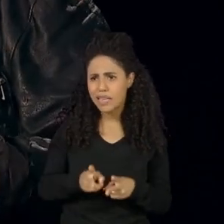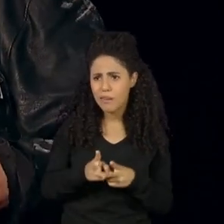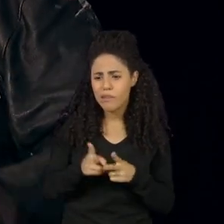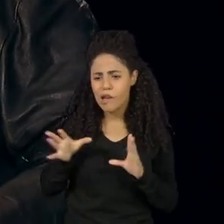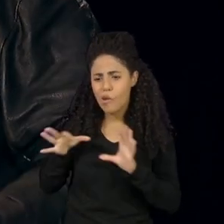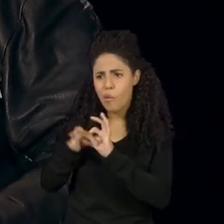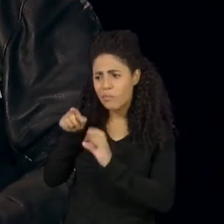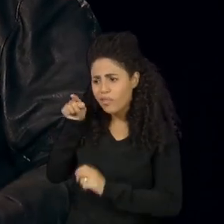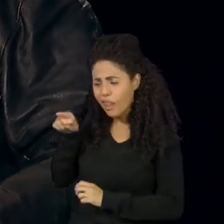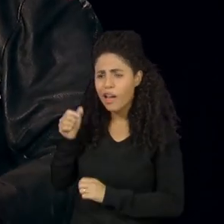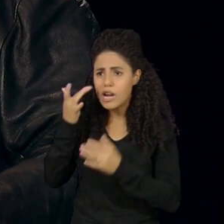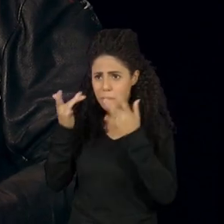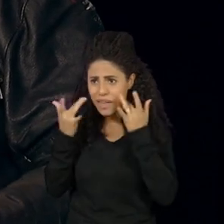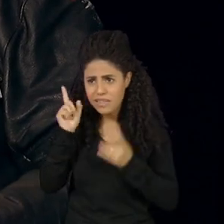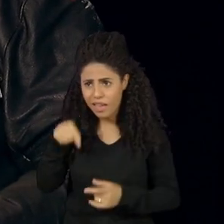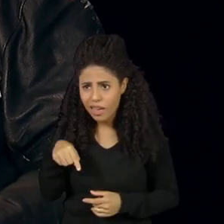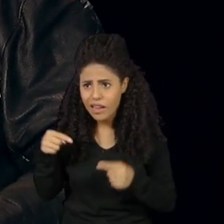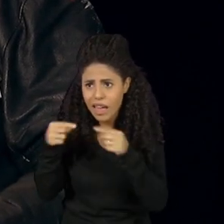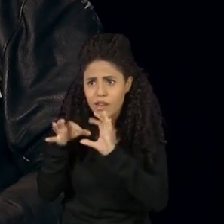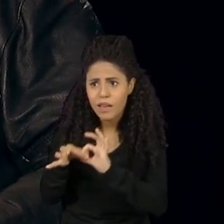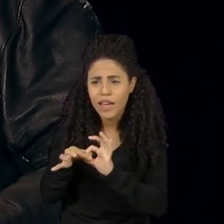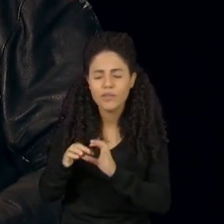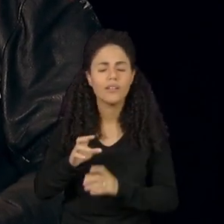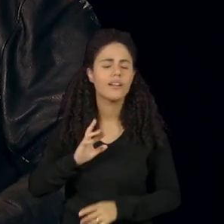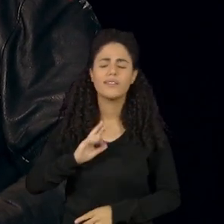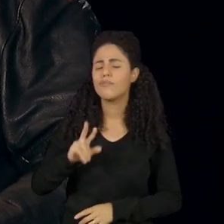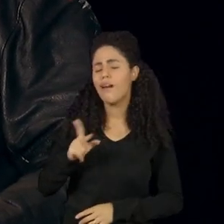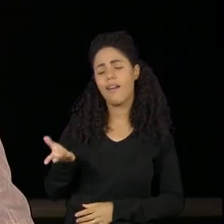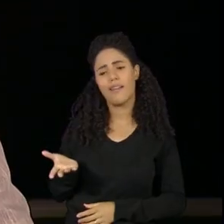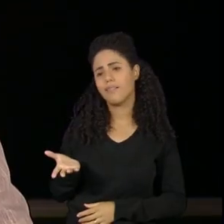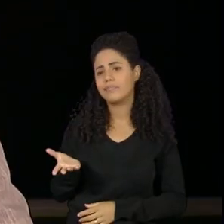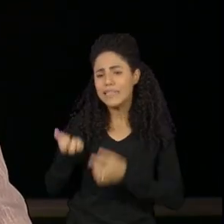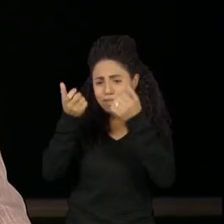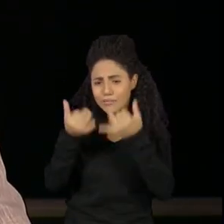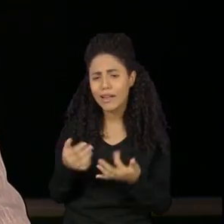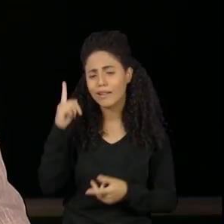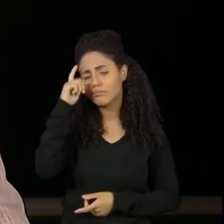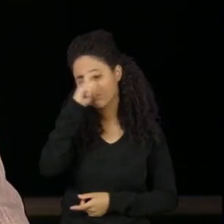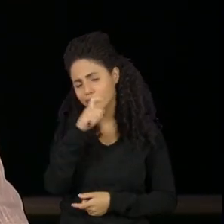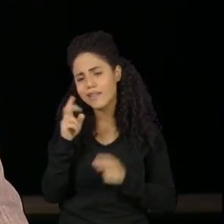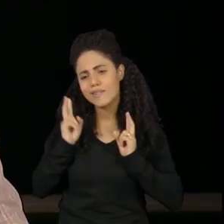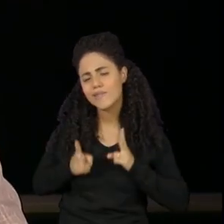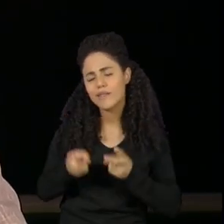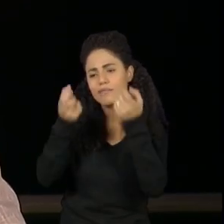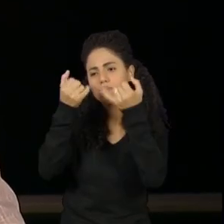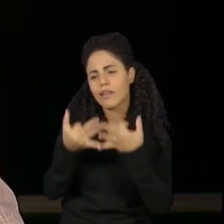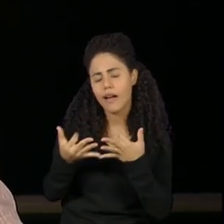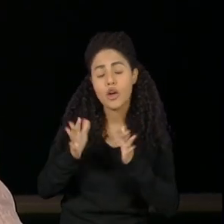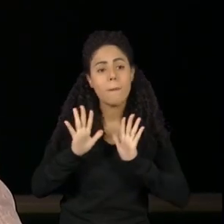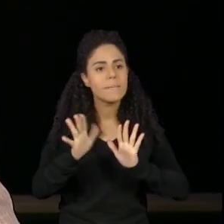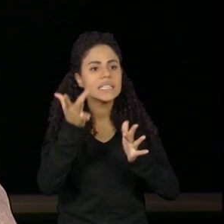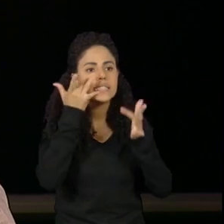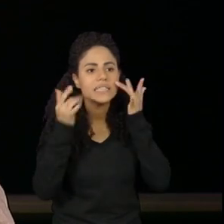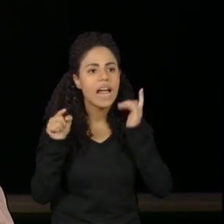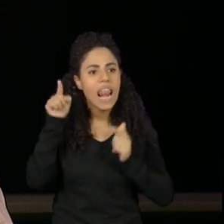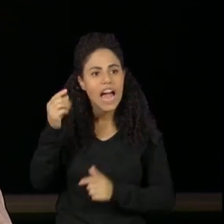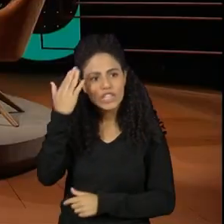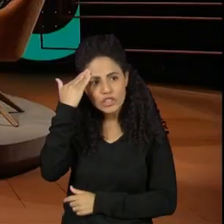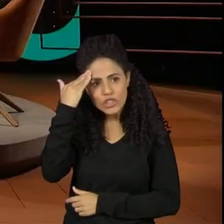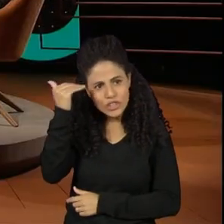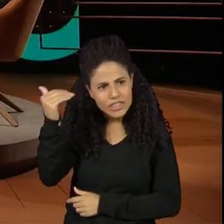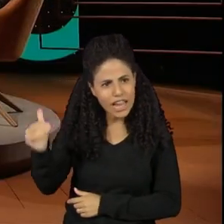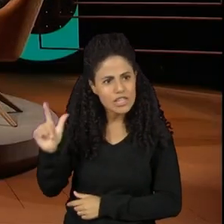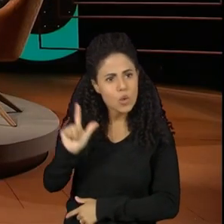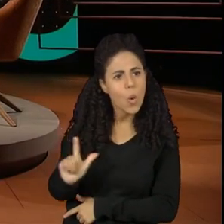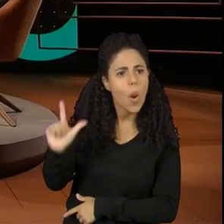Arrabal. Não tem. Não. Mas tudo bem. Né? Mas aí uma das suas peças fez um certo sucesso lá em Londrina, que tem um nome engraçado.